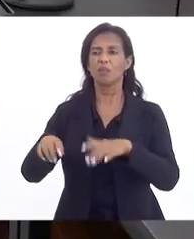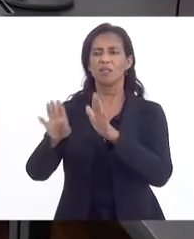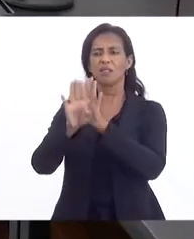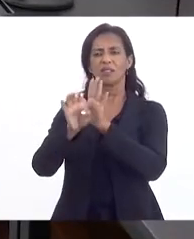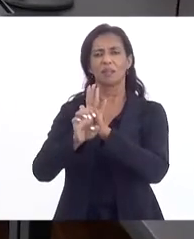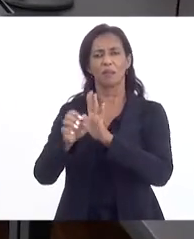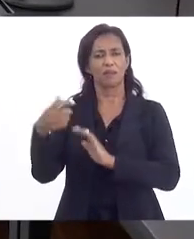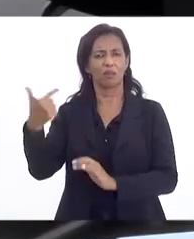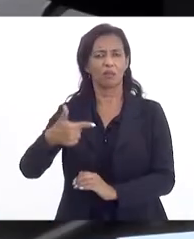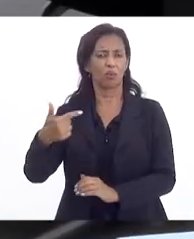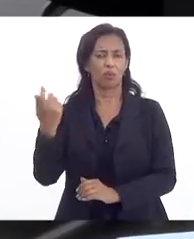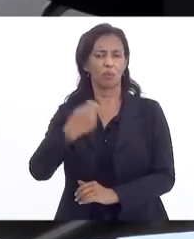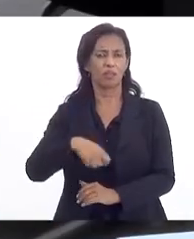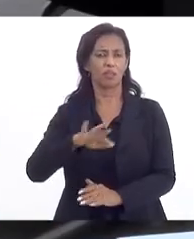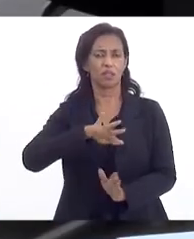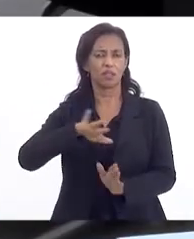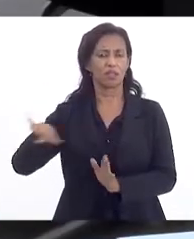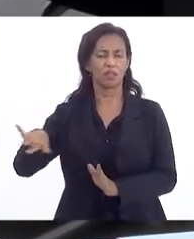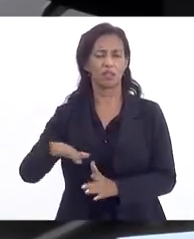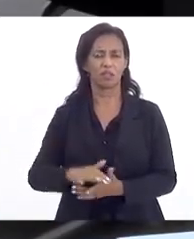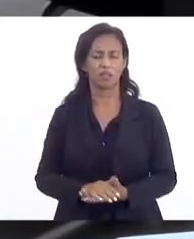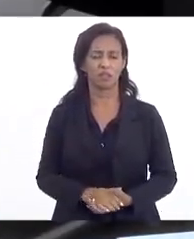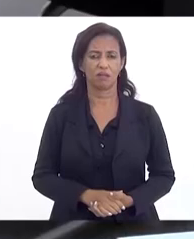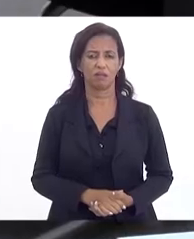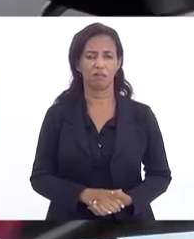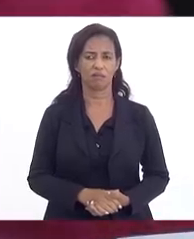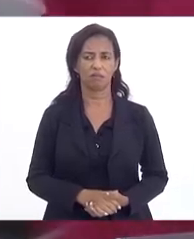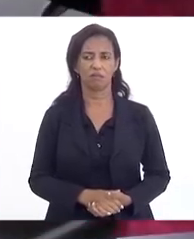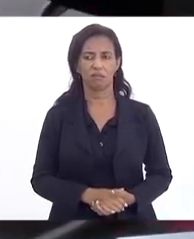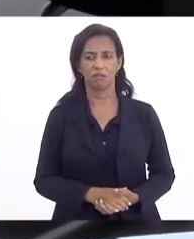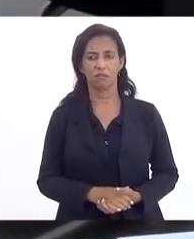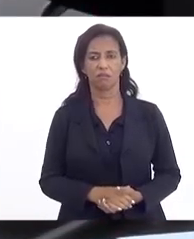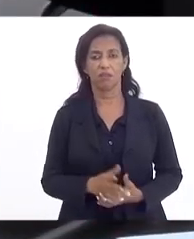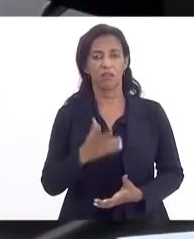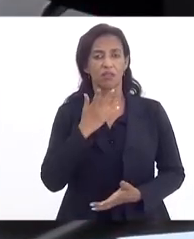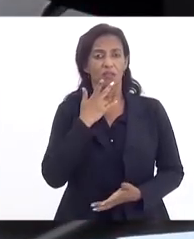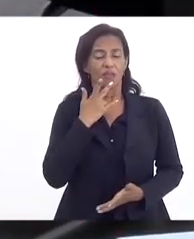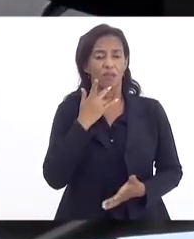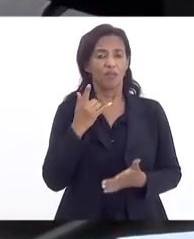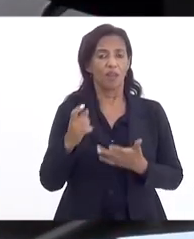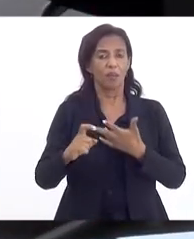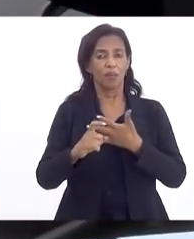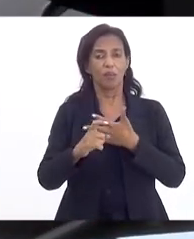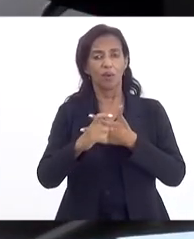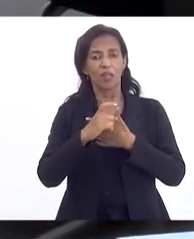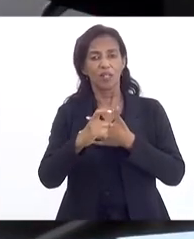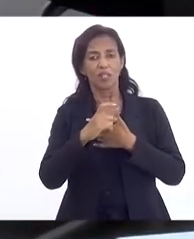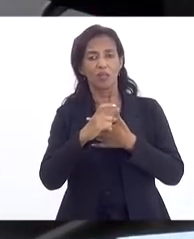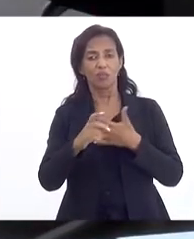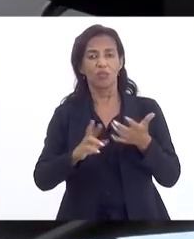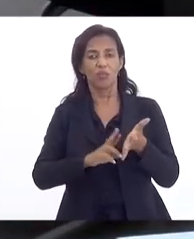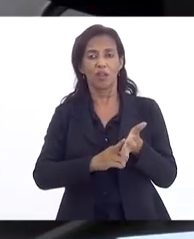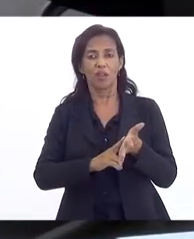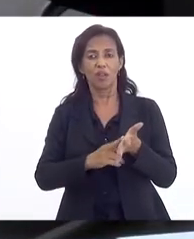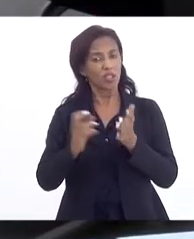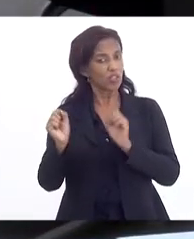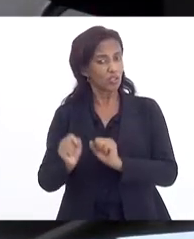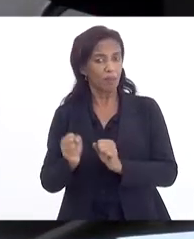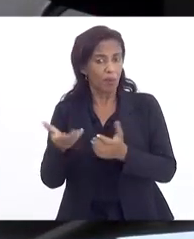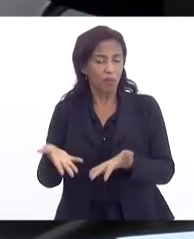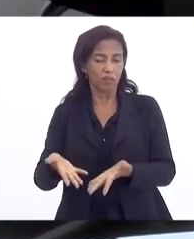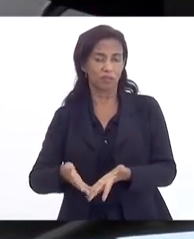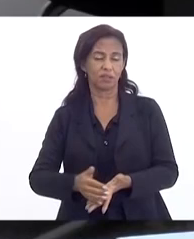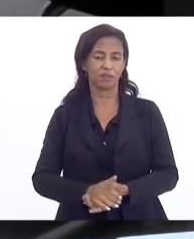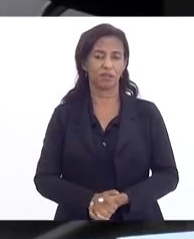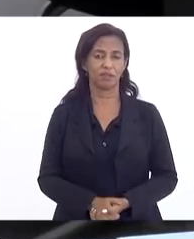2. É, a emenda 2 obriga o Executivo... Diz que o Poder Executivo regulamentará a presente lei, já pode regulamentar